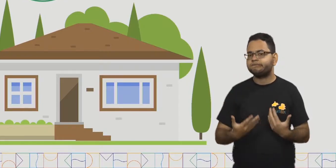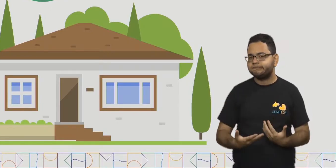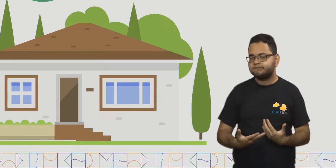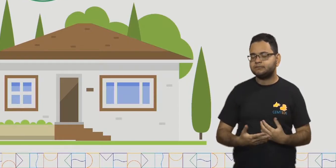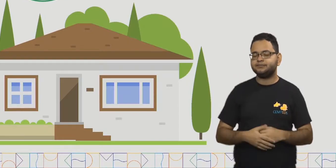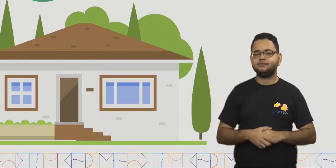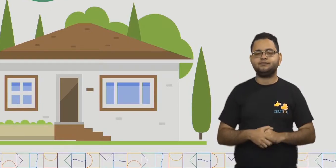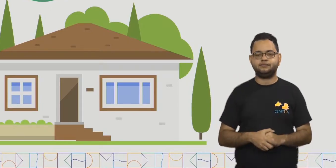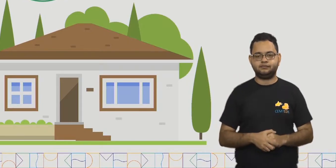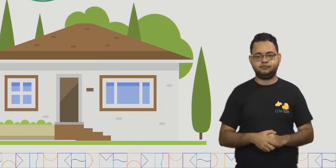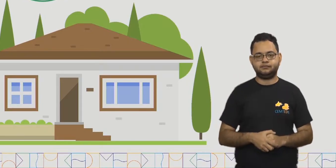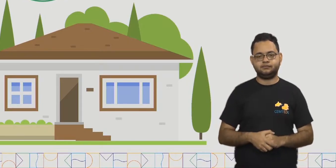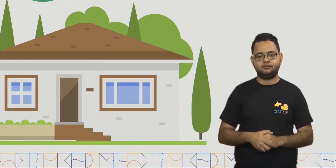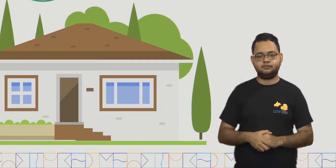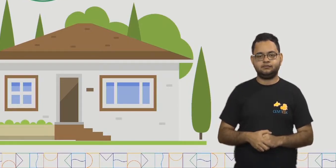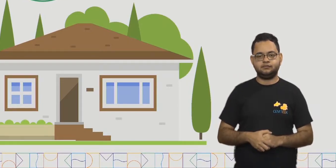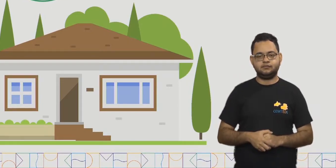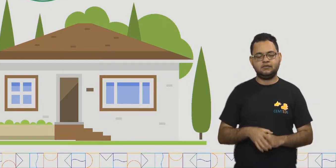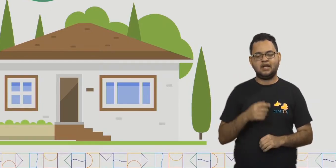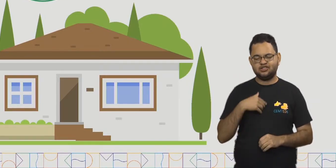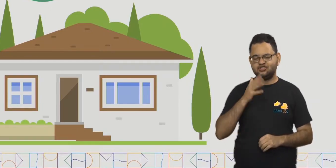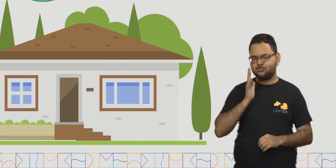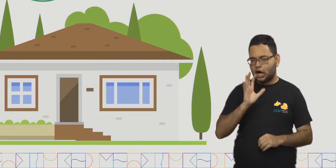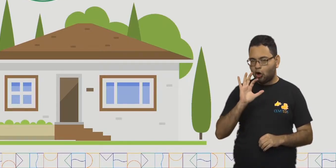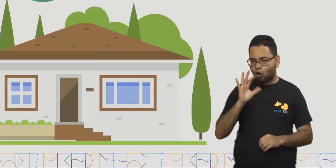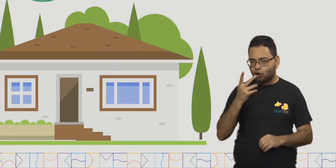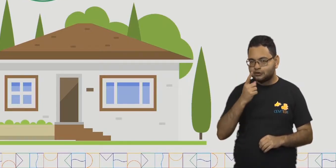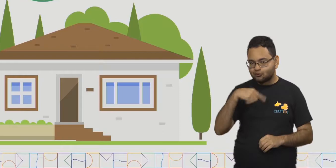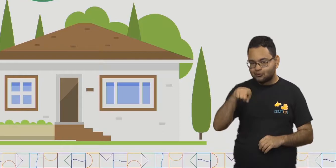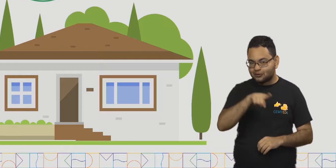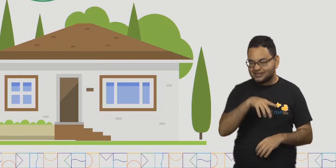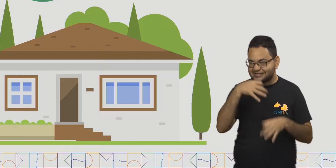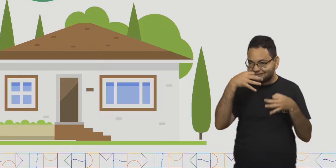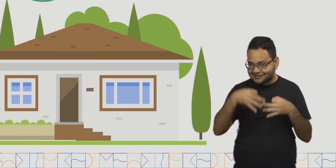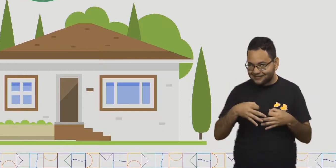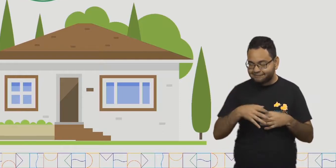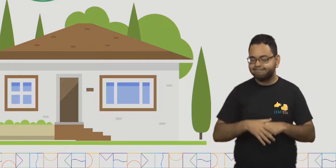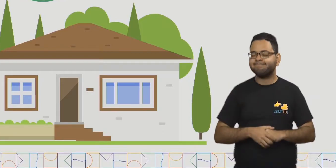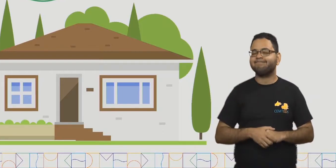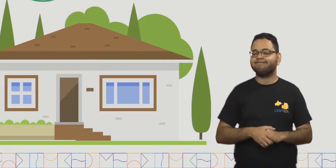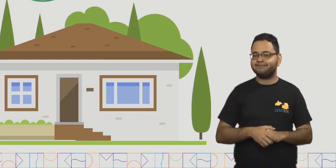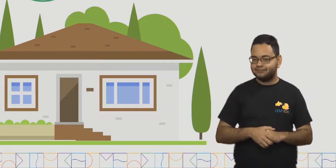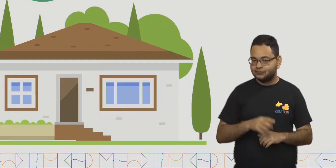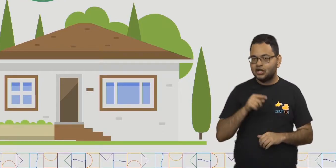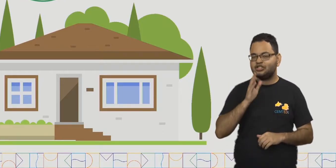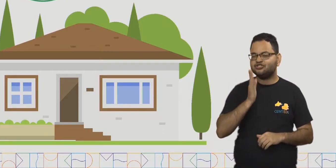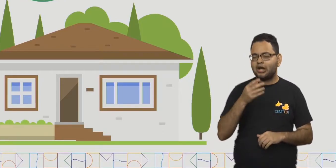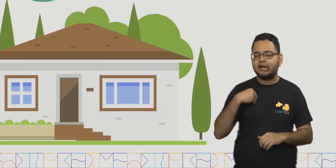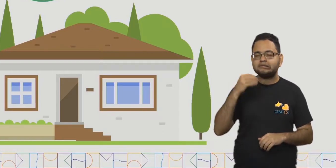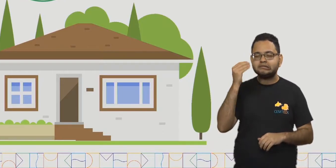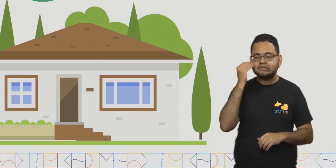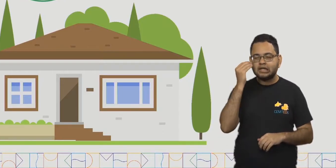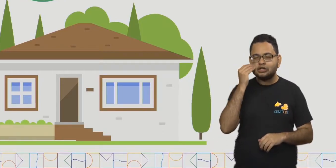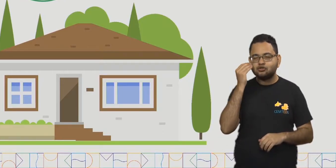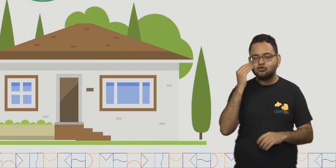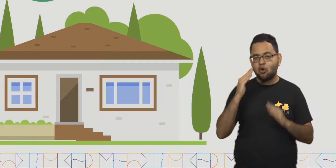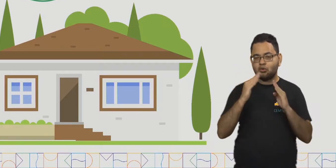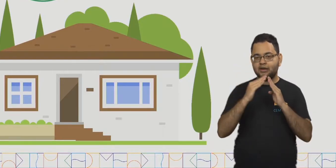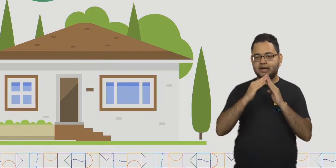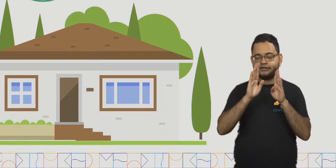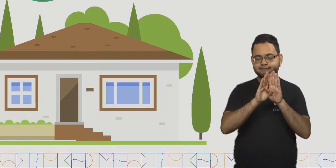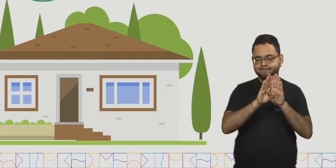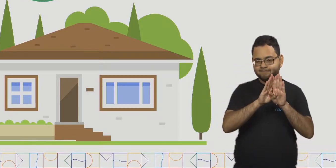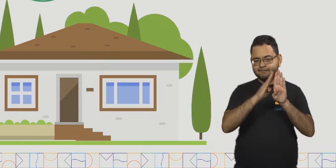a chave certa então tenho certeza que você já passaram por isso não é mesmo já tentaram abrir